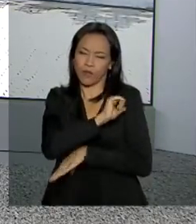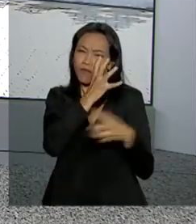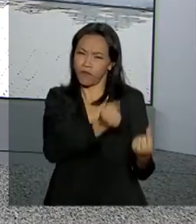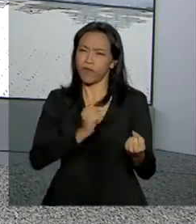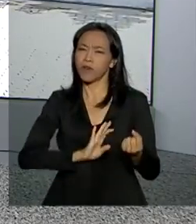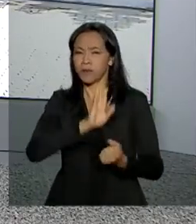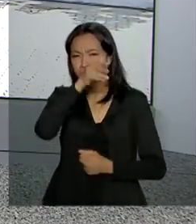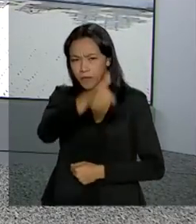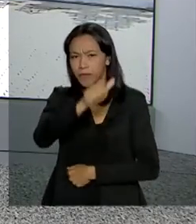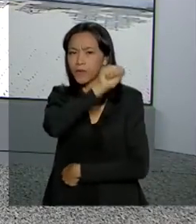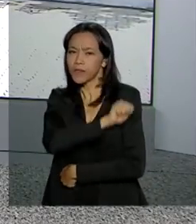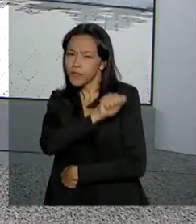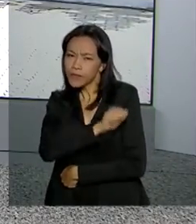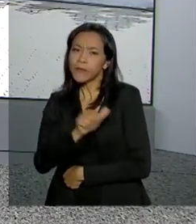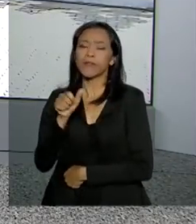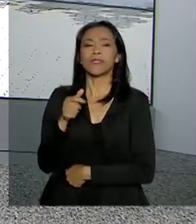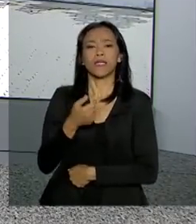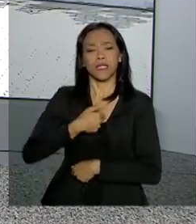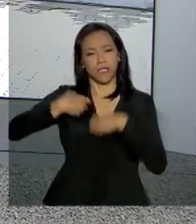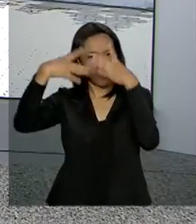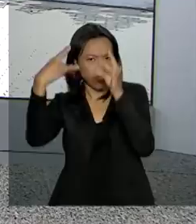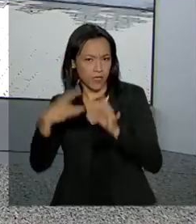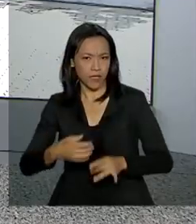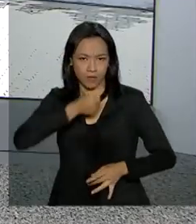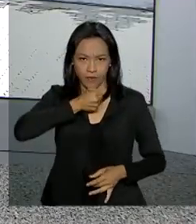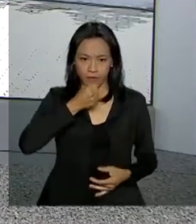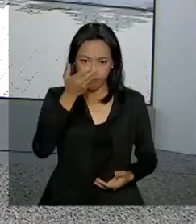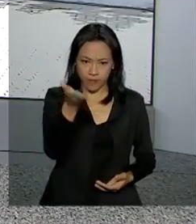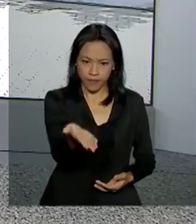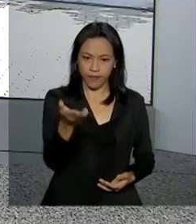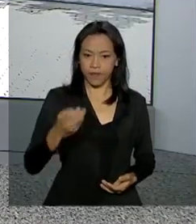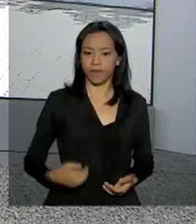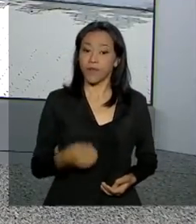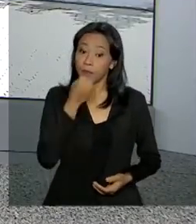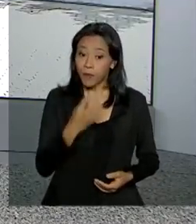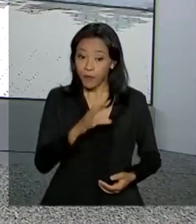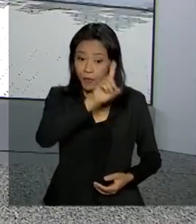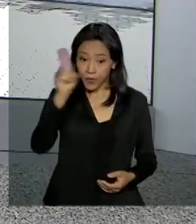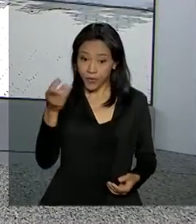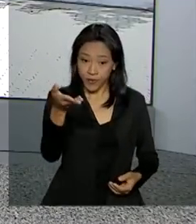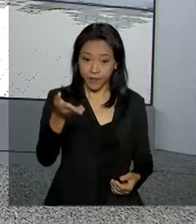de Almeida traz as informações ao vivo para a gente. Bom dia, Maurício.